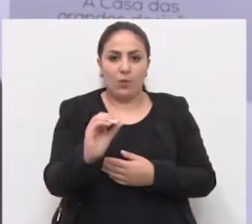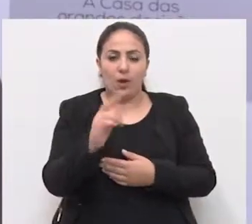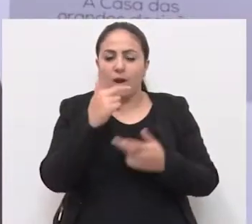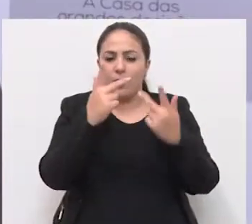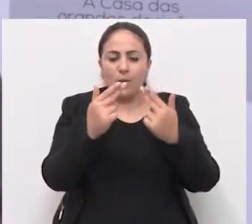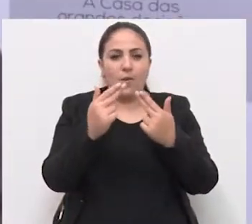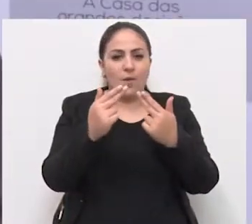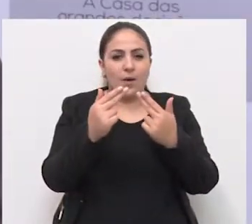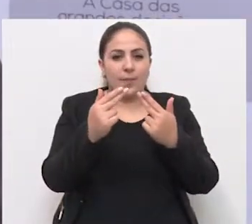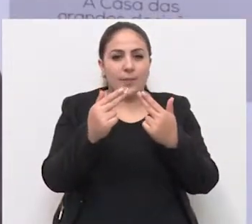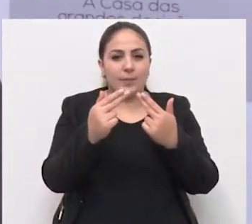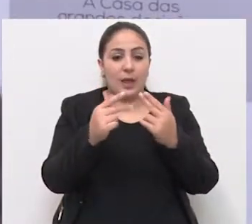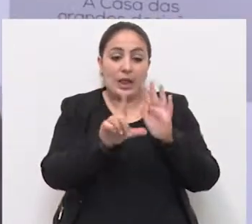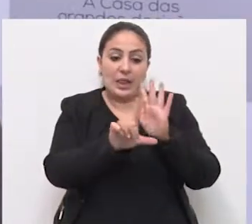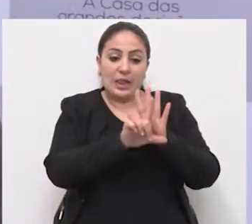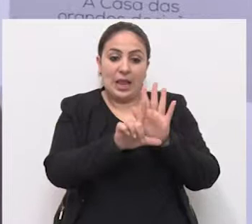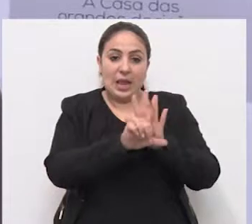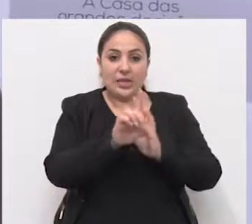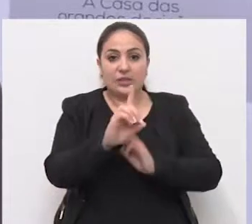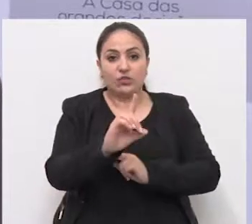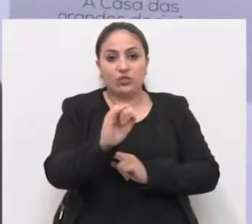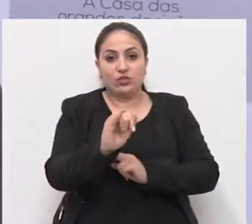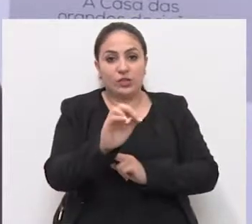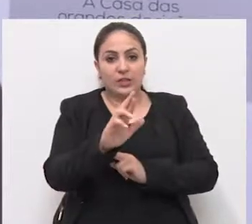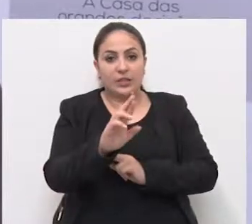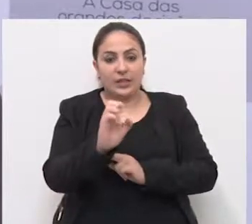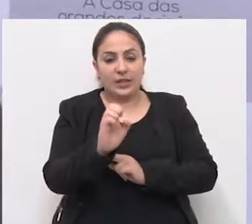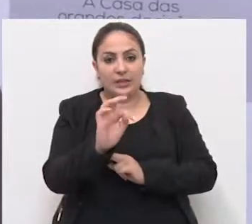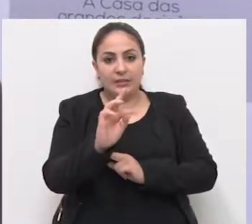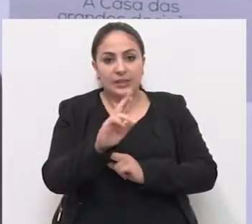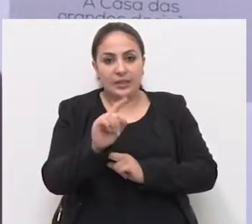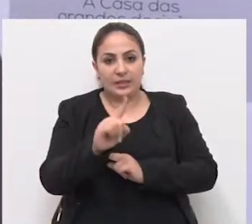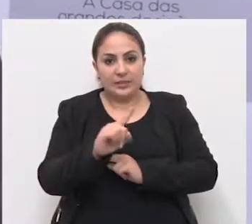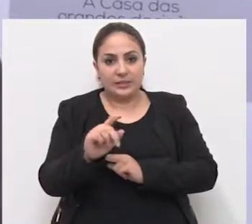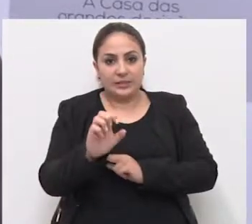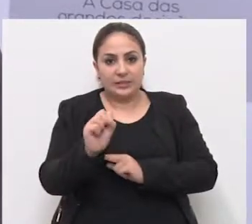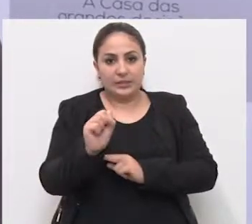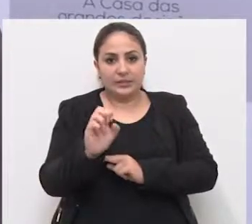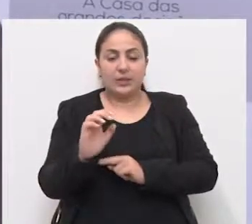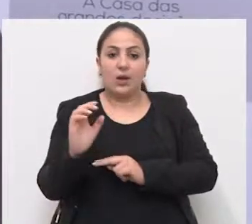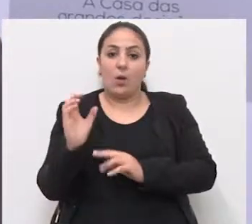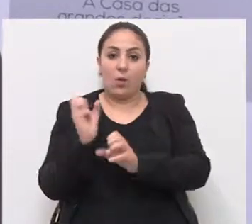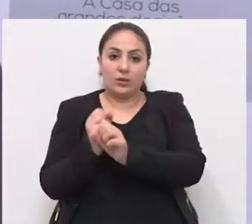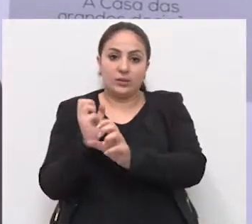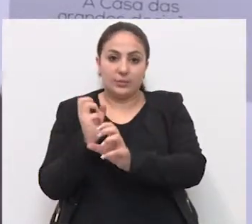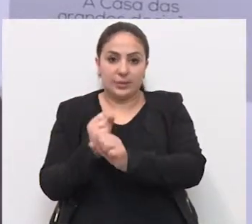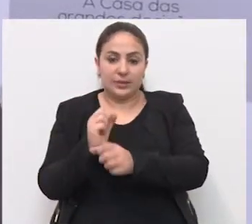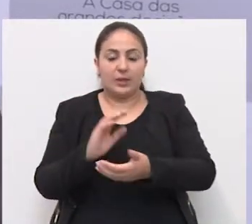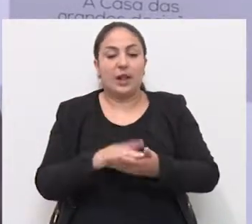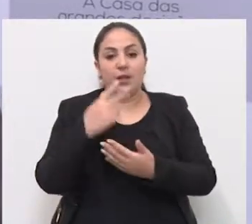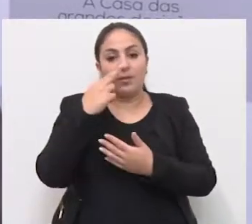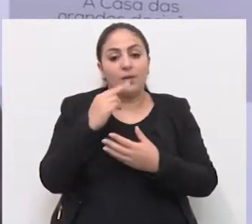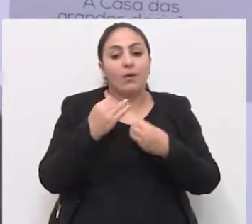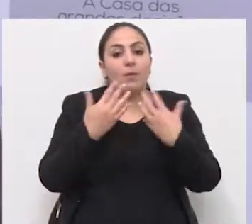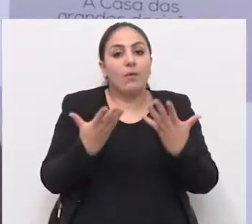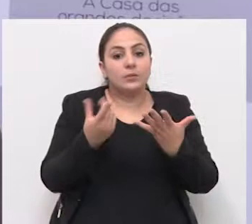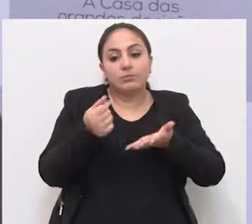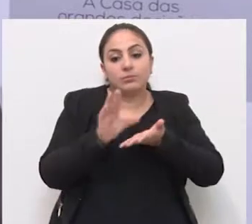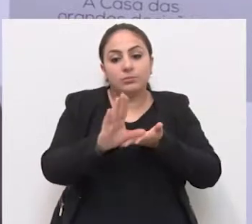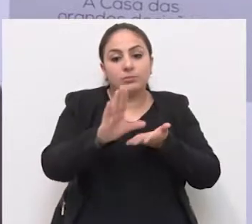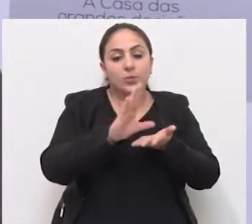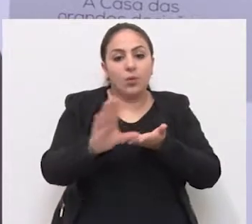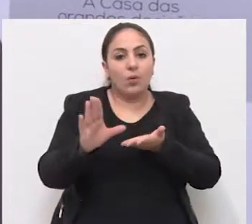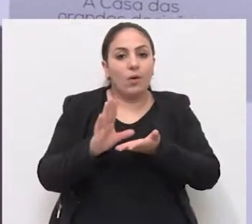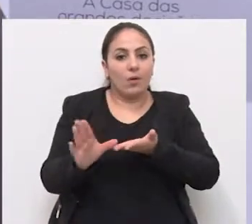LDO, ela, como a própria lei diz, Lei de Diretrizes Orçamentárias, ela prevê onde que vai ser investido o orçamento municipal no